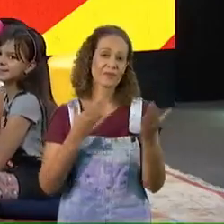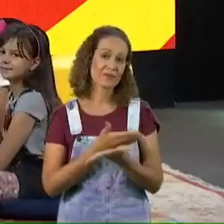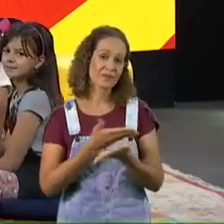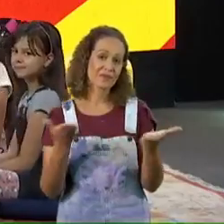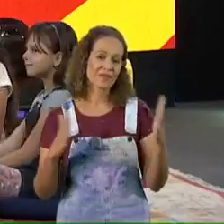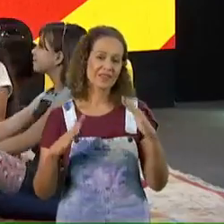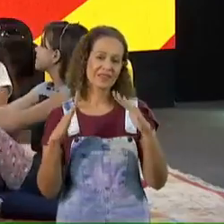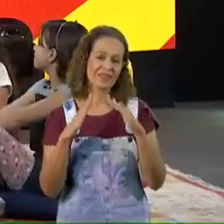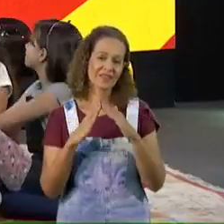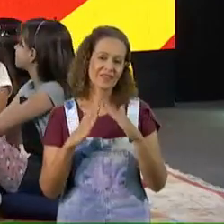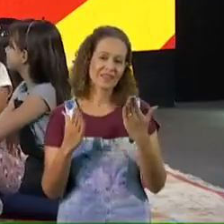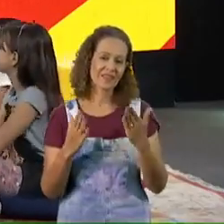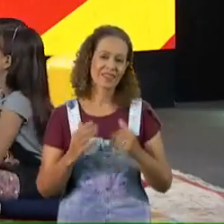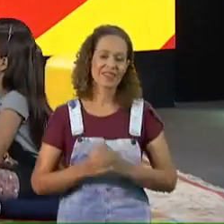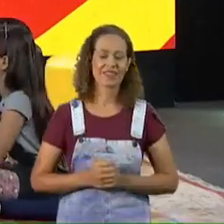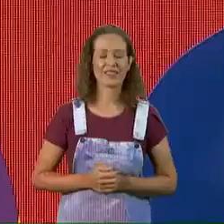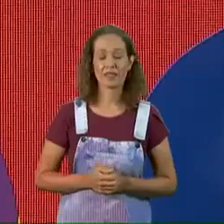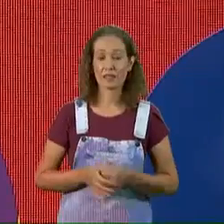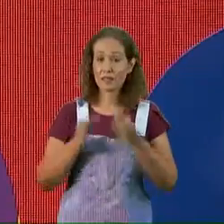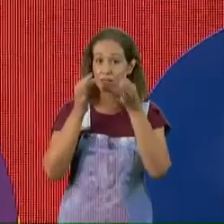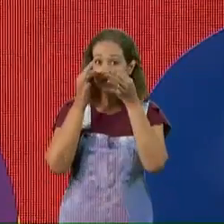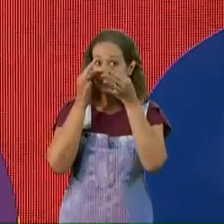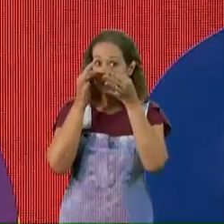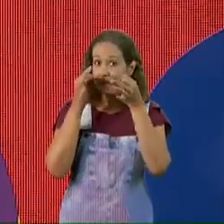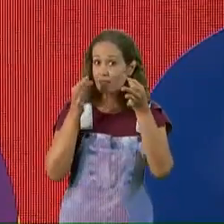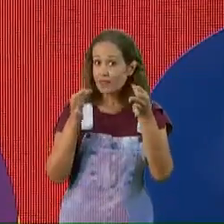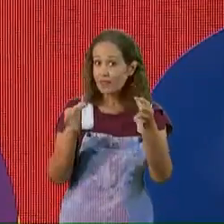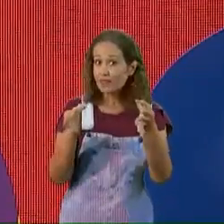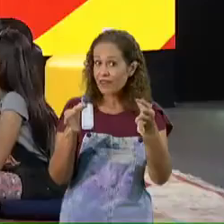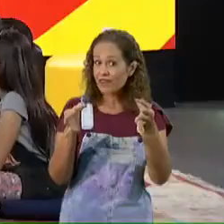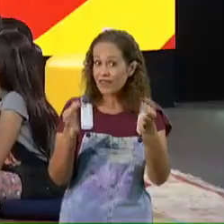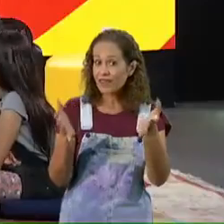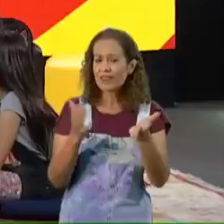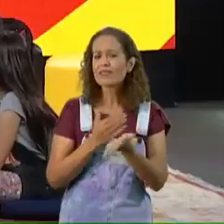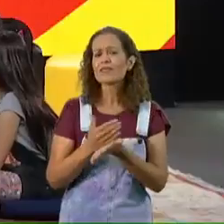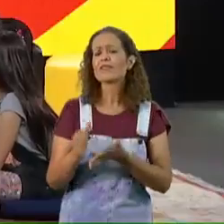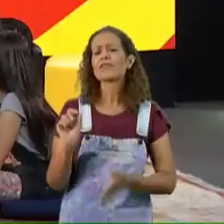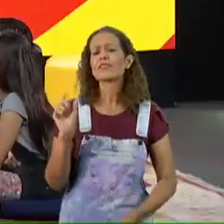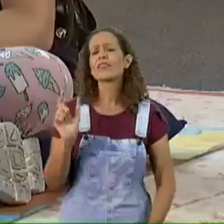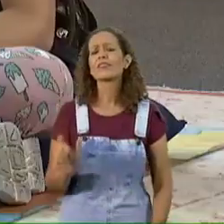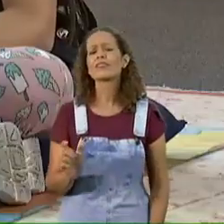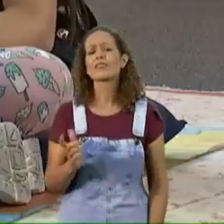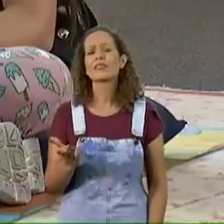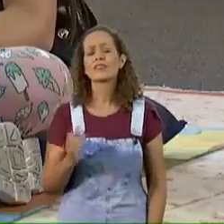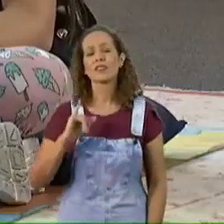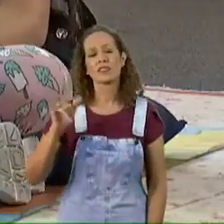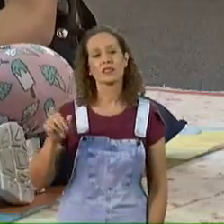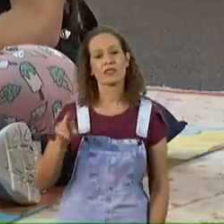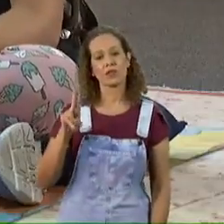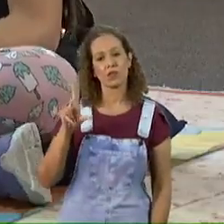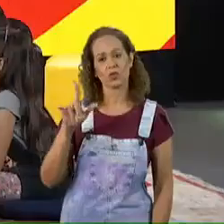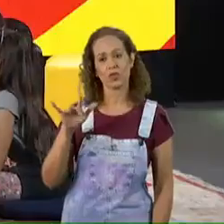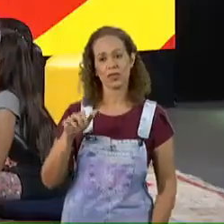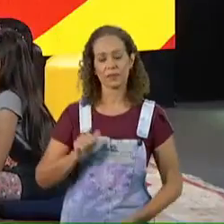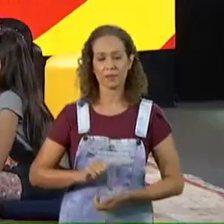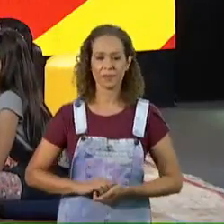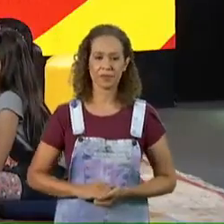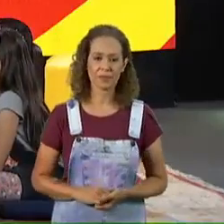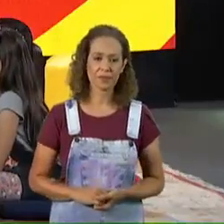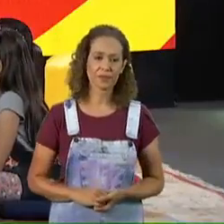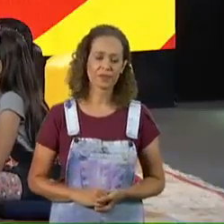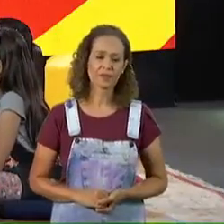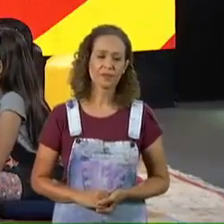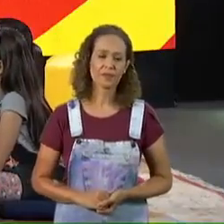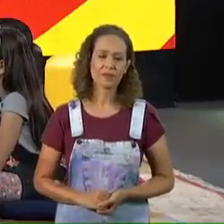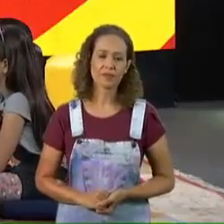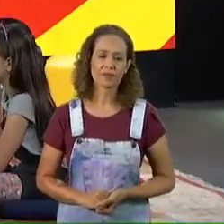casa, crianças. Então fiquem aí com os olhos e com os ouvidos bem atentos. Quem vai começar? A Júlia. A Júlia? Vai lá, Juju. Pode ficar em pé